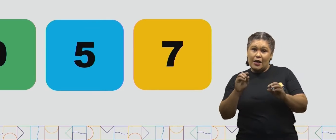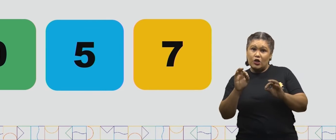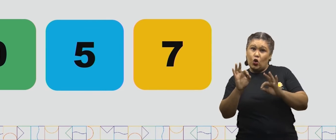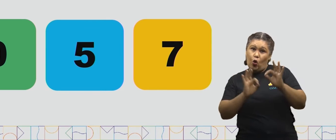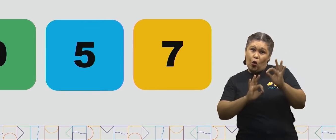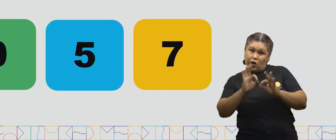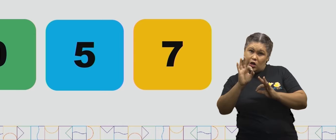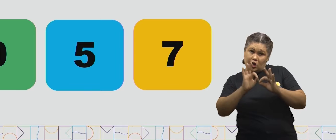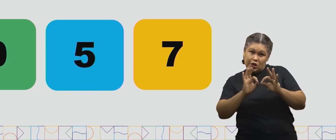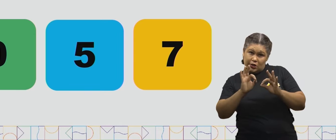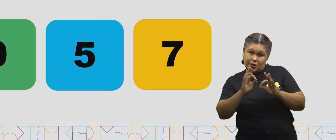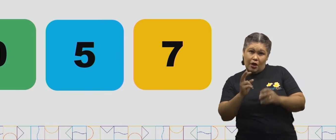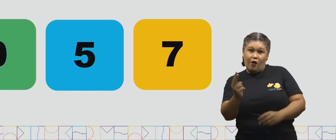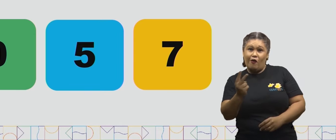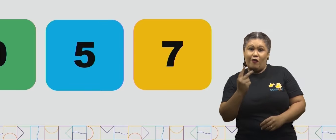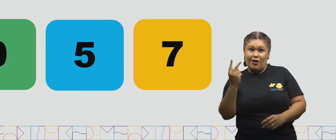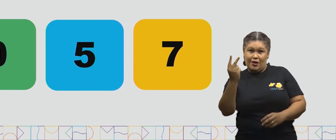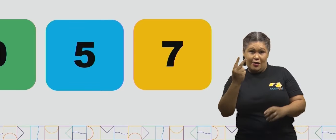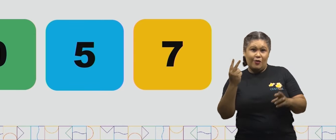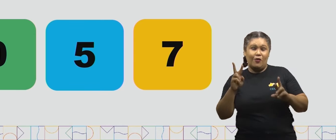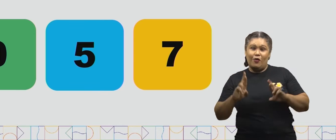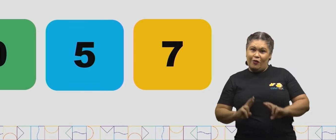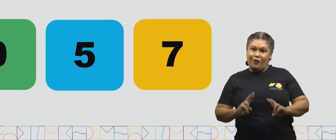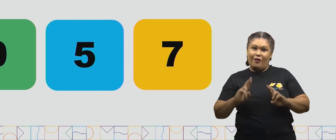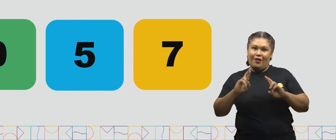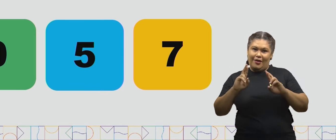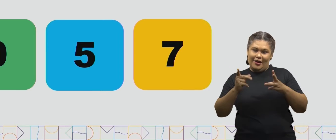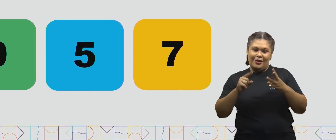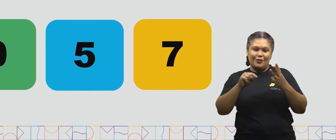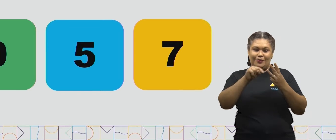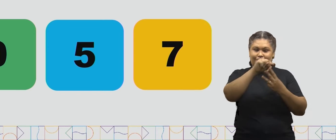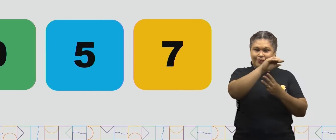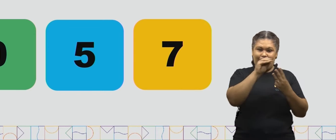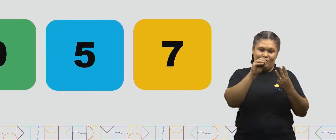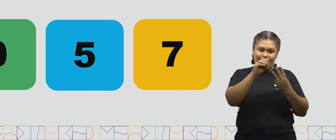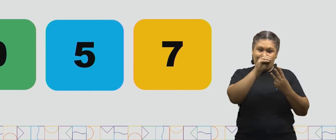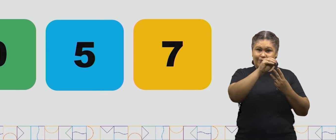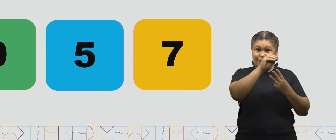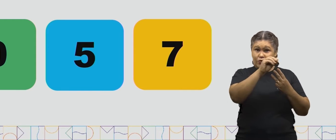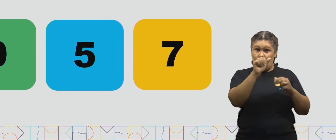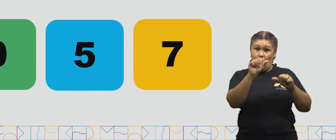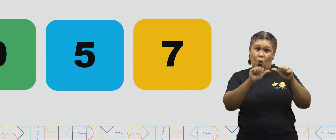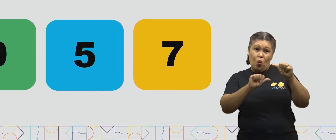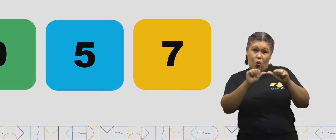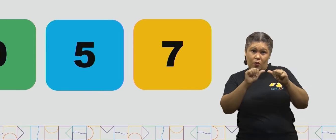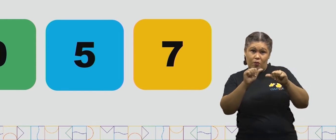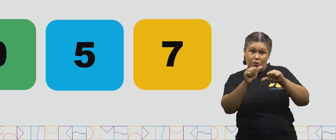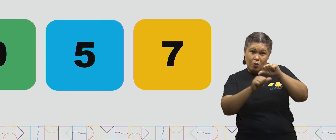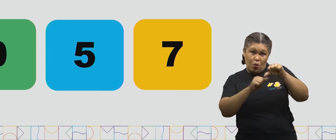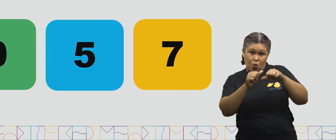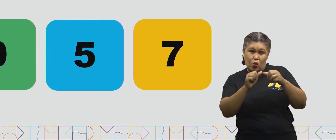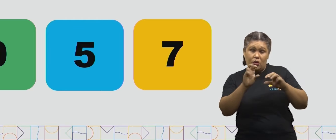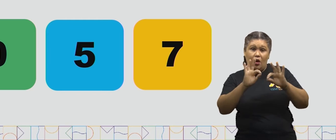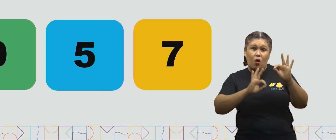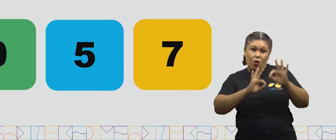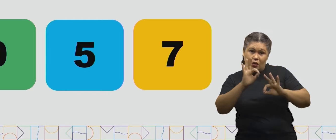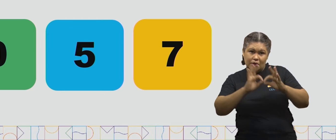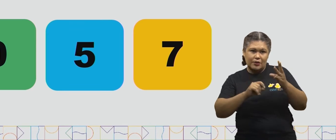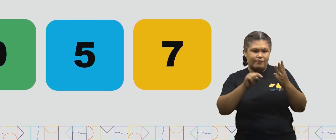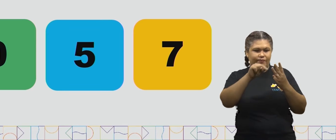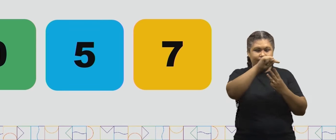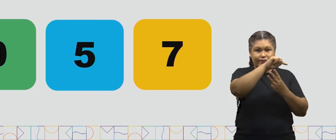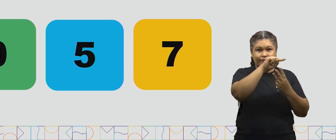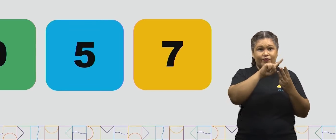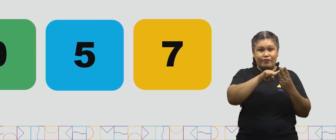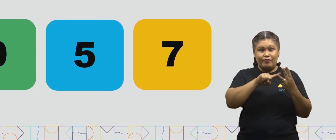faz esses algarismos terem valores diferentes é o modo pelo qual